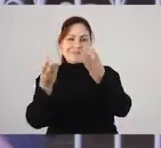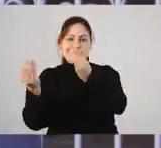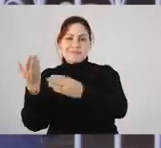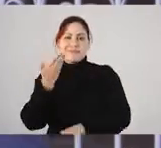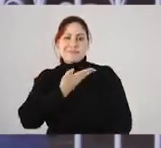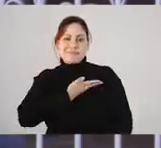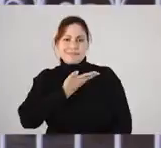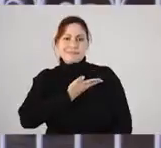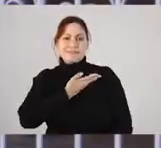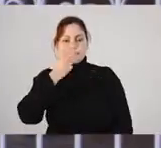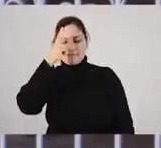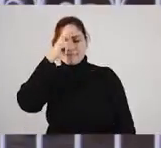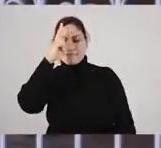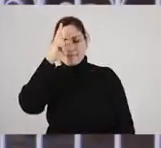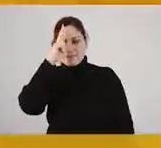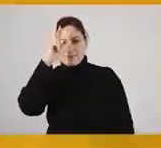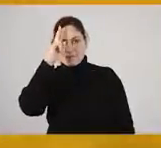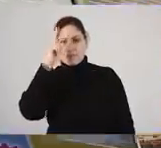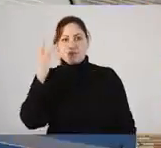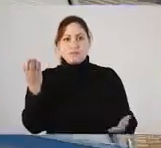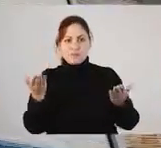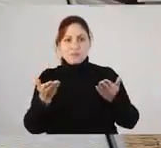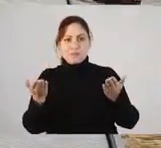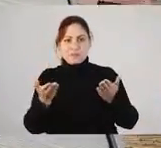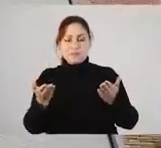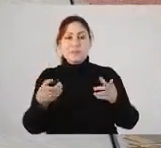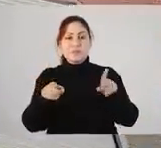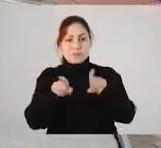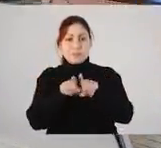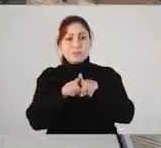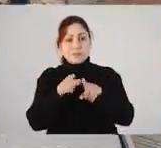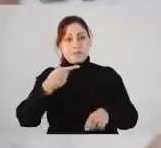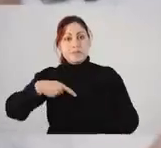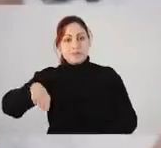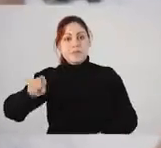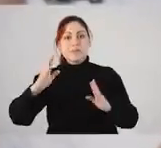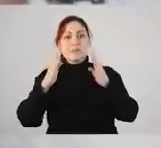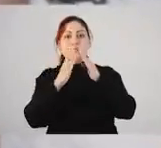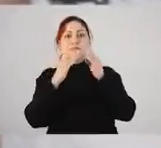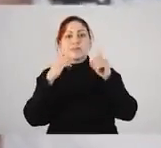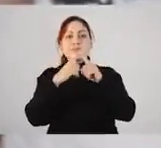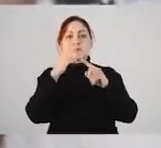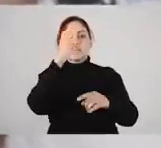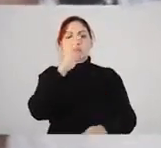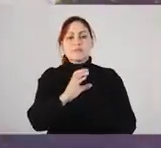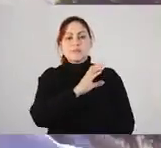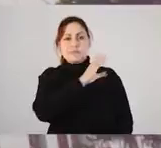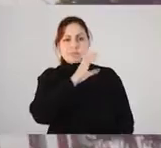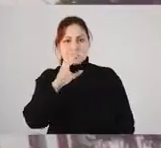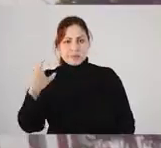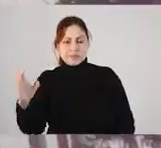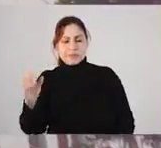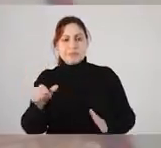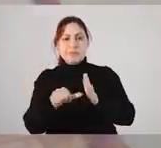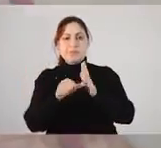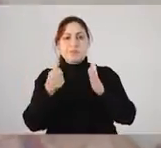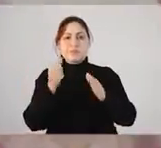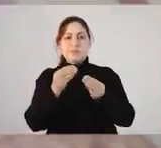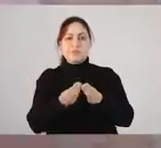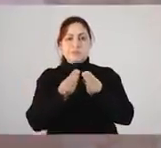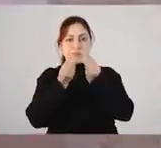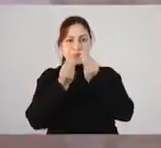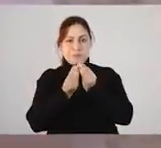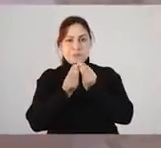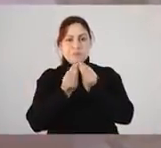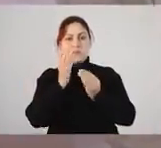muitos amigos do peito que eu carrego até hoje. Aqui eu também fiz a minha primeira comunhão, na comunidade Cristo Libertador, na